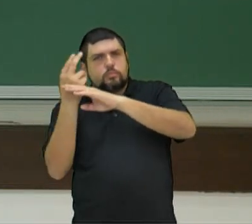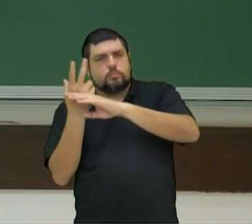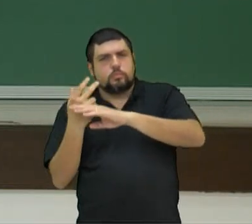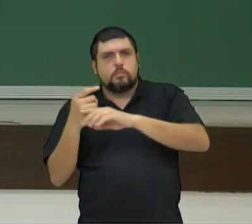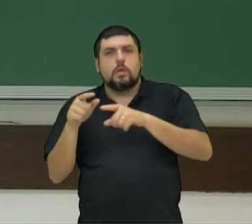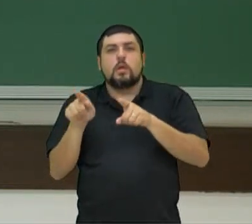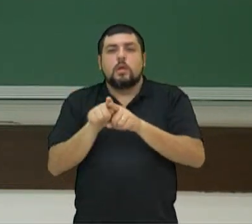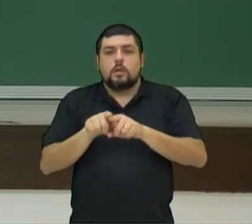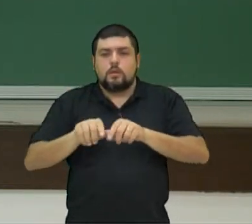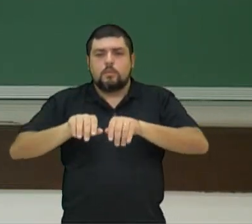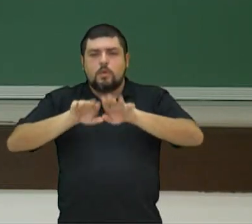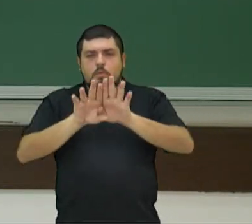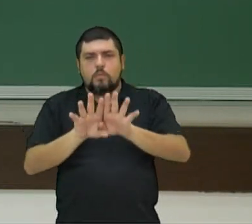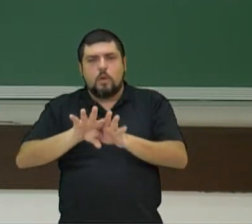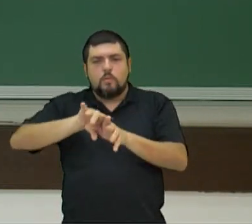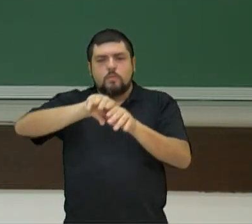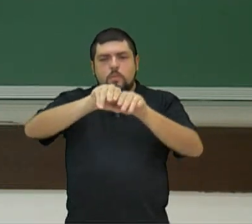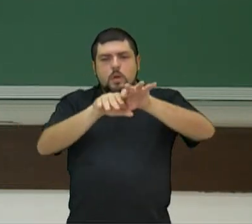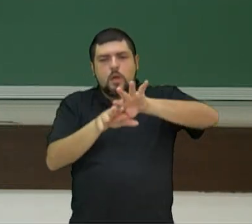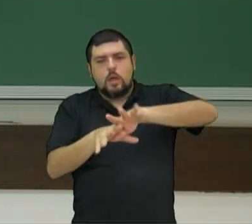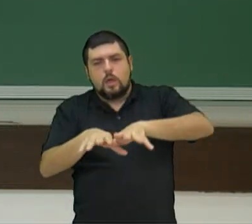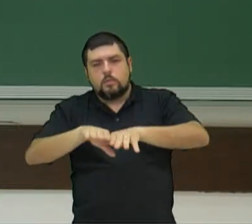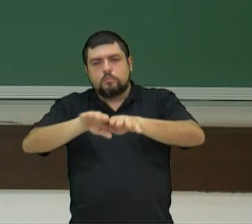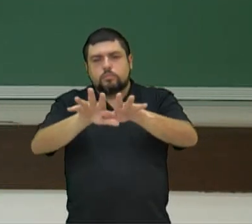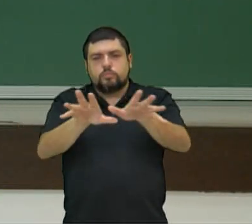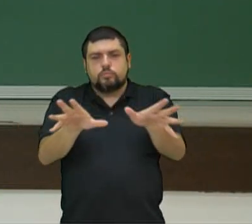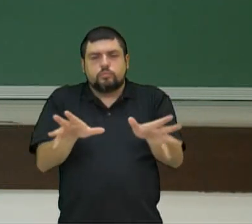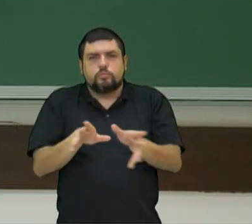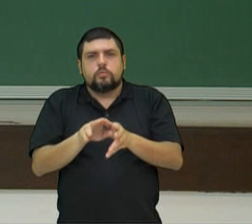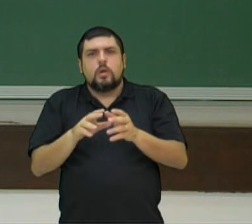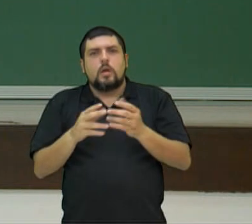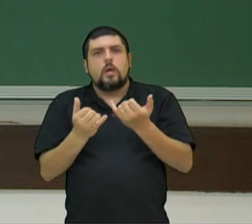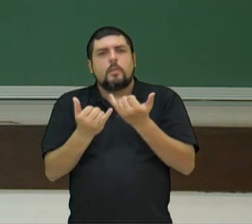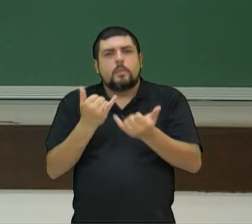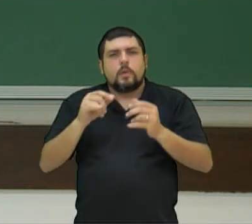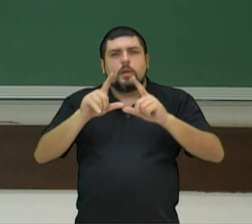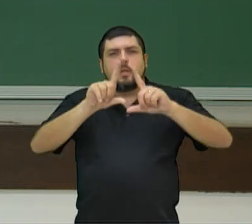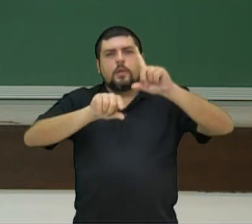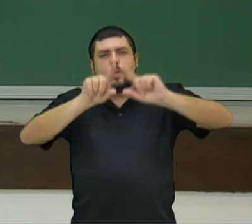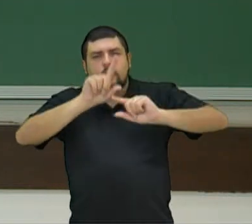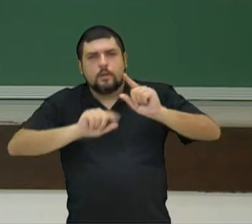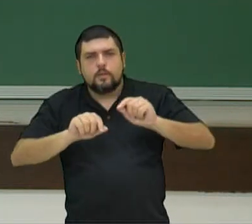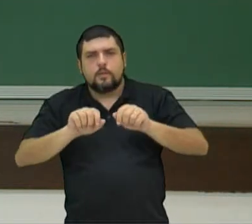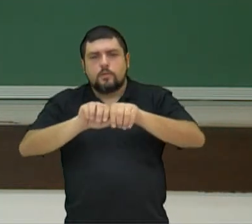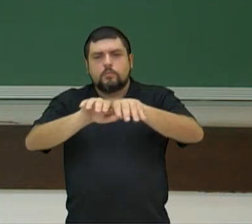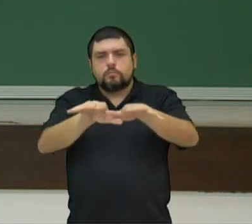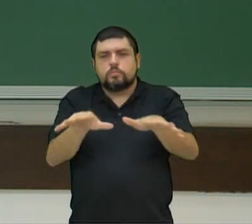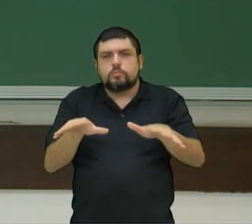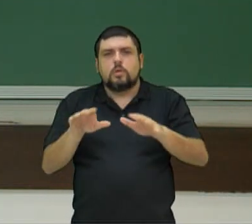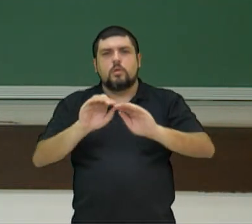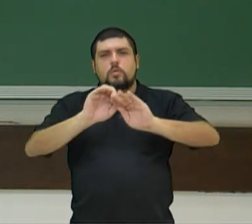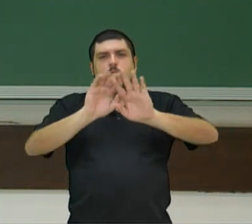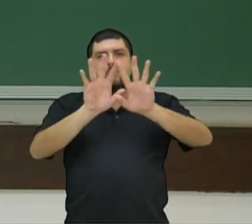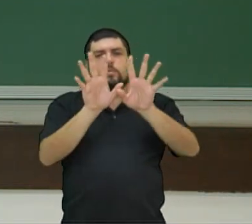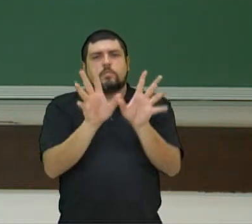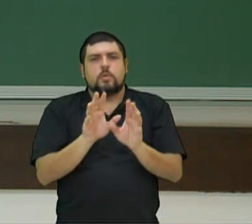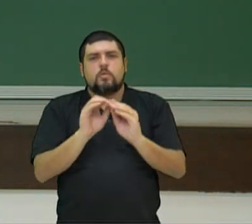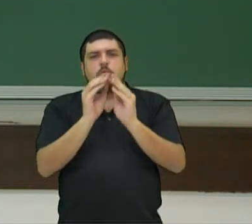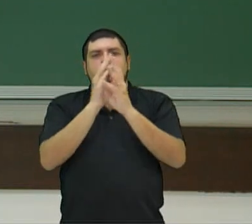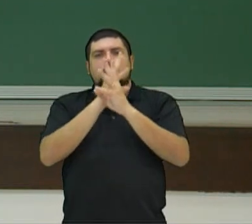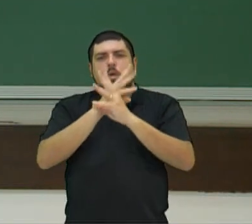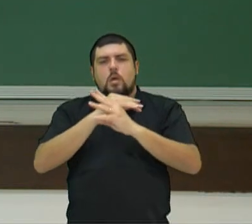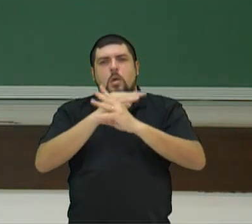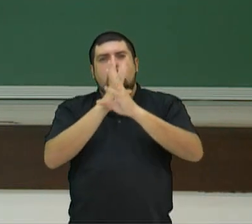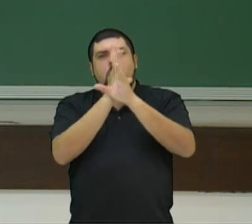desenhos se juntando no formato de estrelas, né? Coreografias de dança com as pernas, com